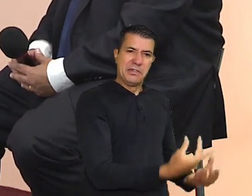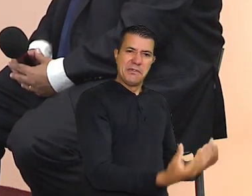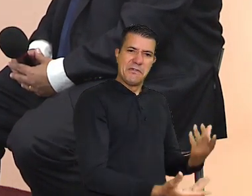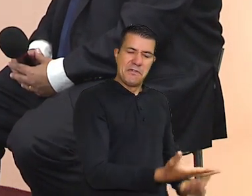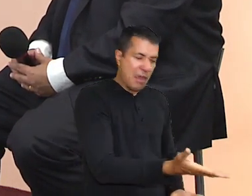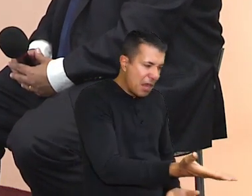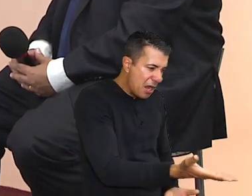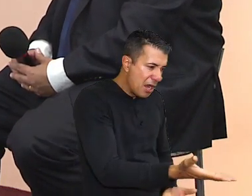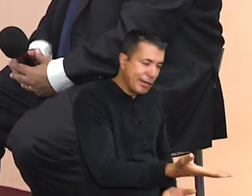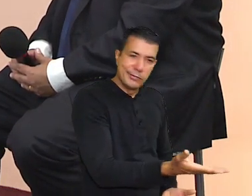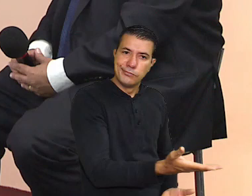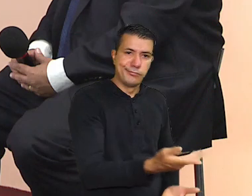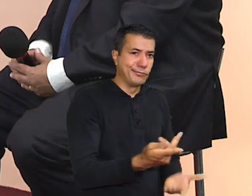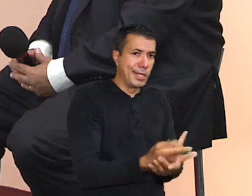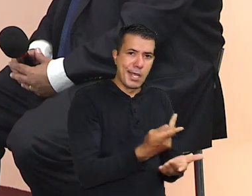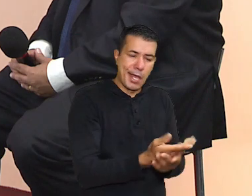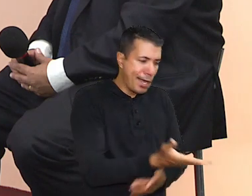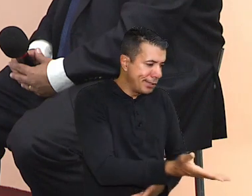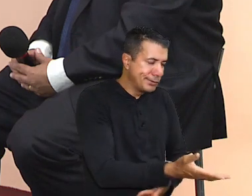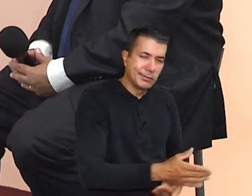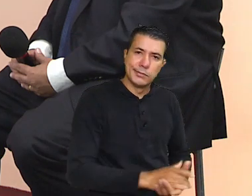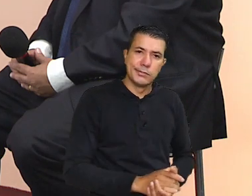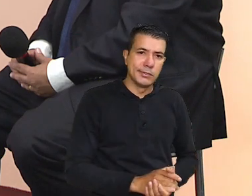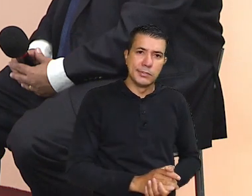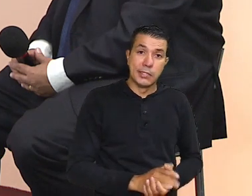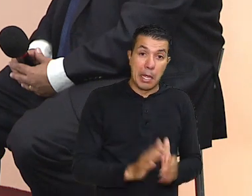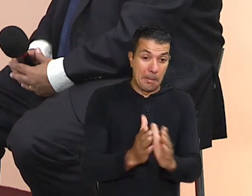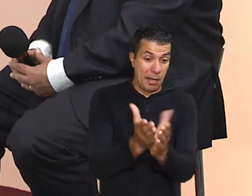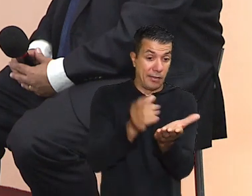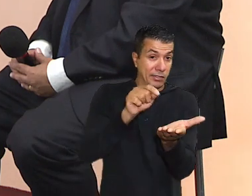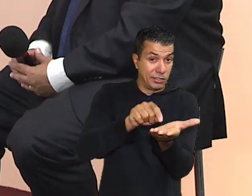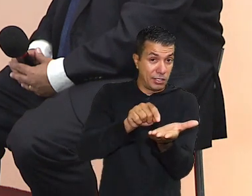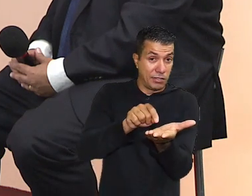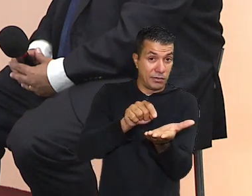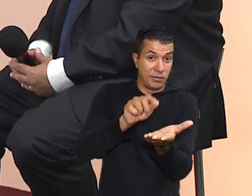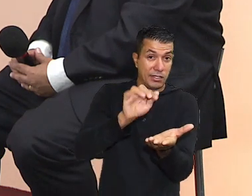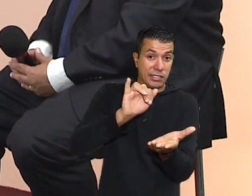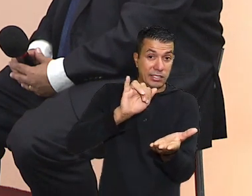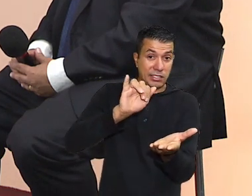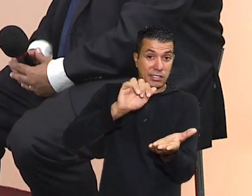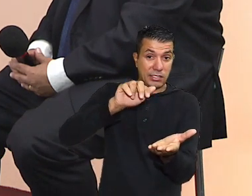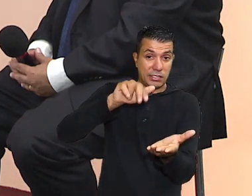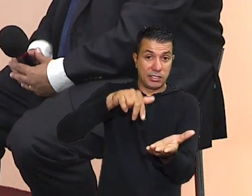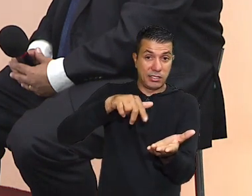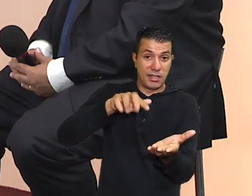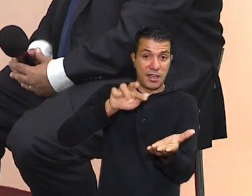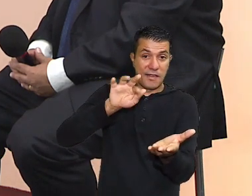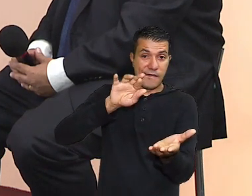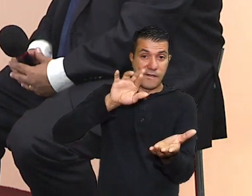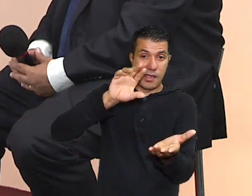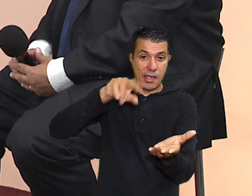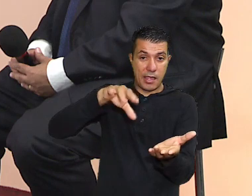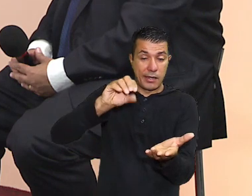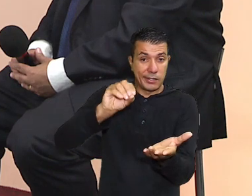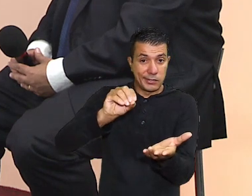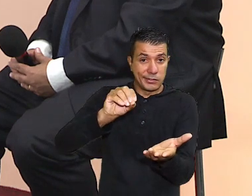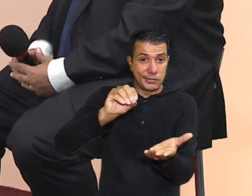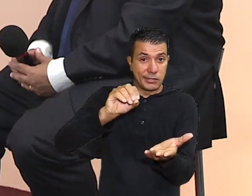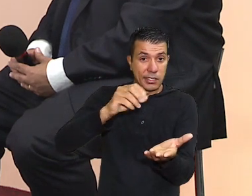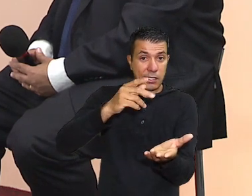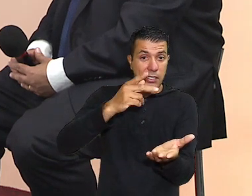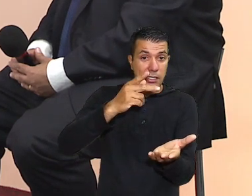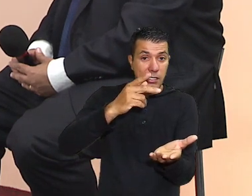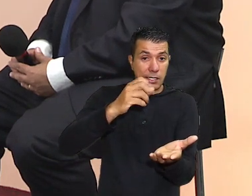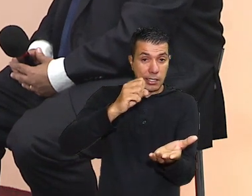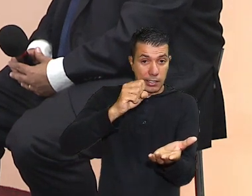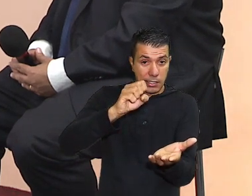as pessoas dizem não existe. Outra coisa, então, biblicamente, inferno, a palavra inferno, sepultura, baseado nas palavras nos